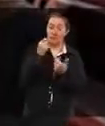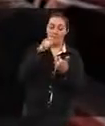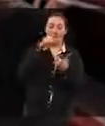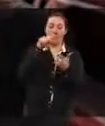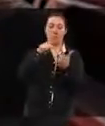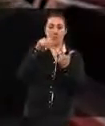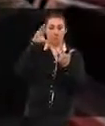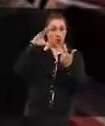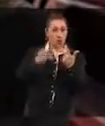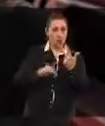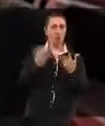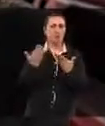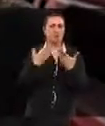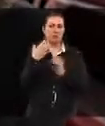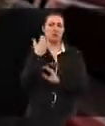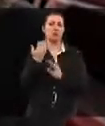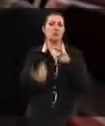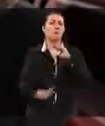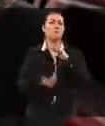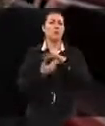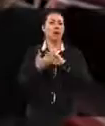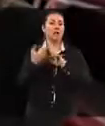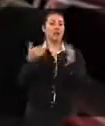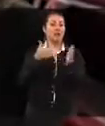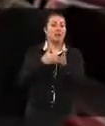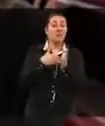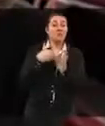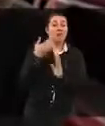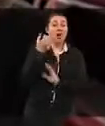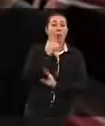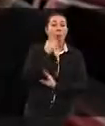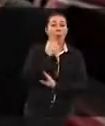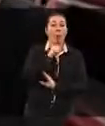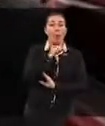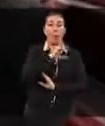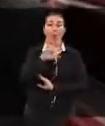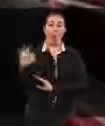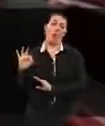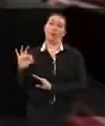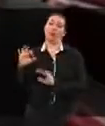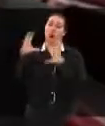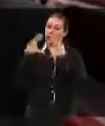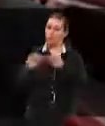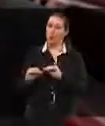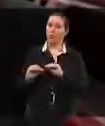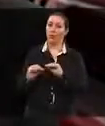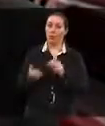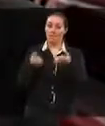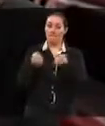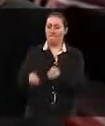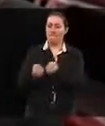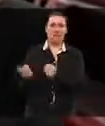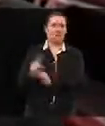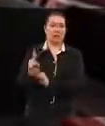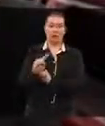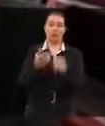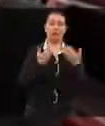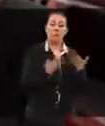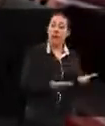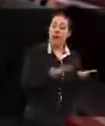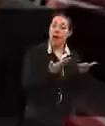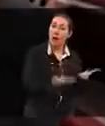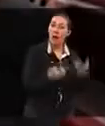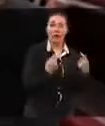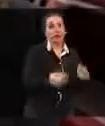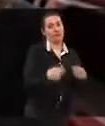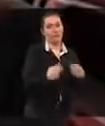jantar, eu acredito, o ideal em torno de, no máximo, até umas 20 horas, né? Refeições não muito volumosas, também uma